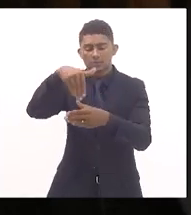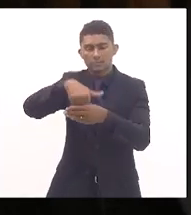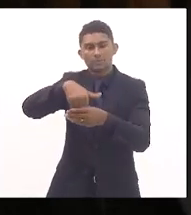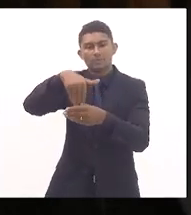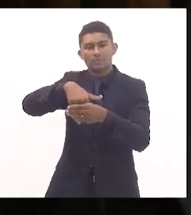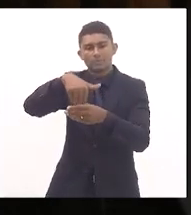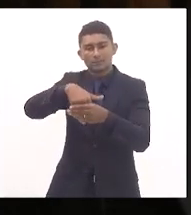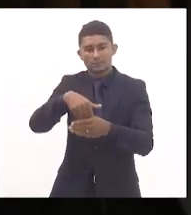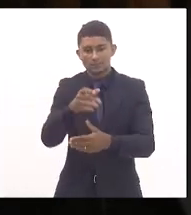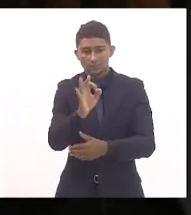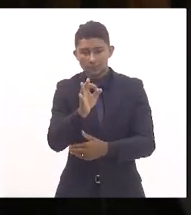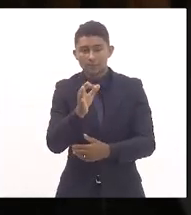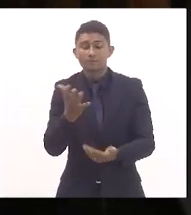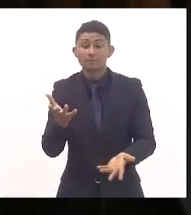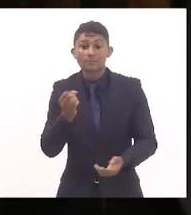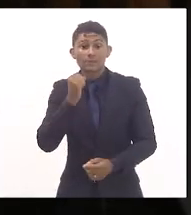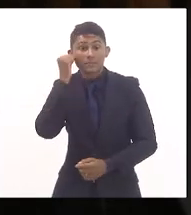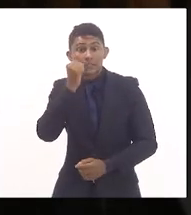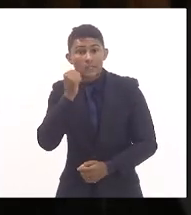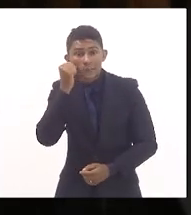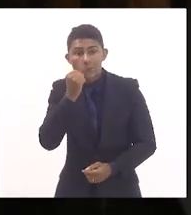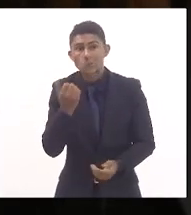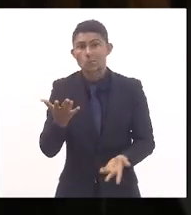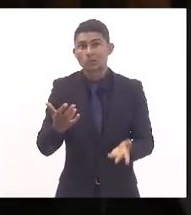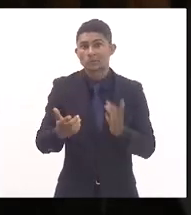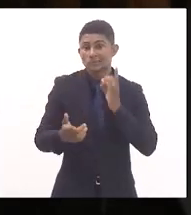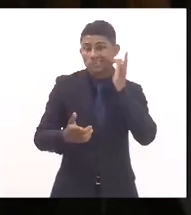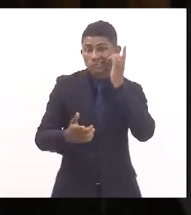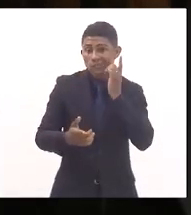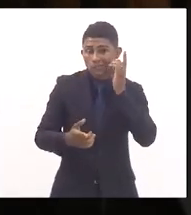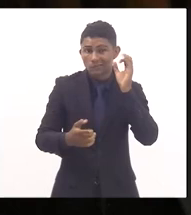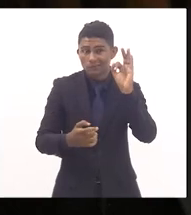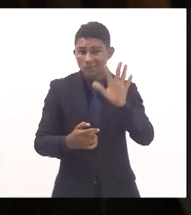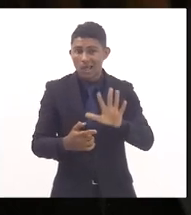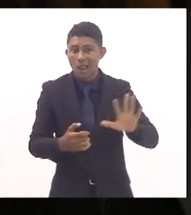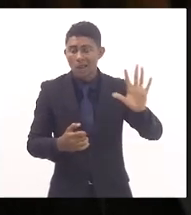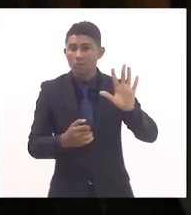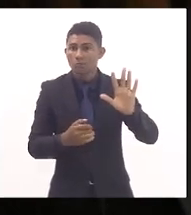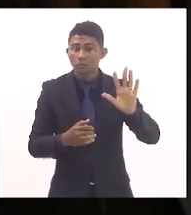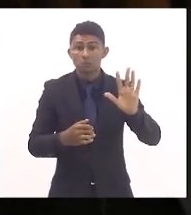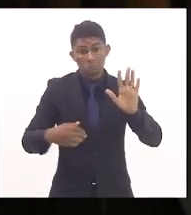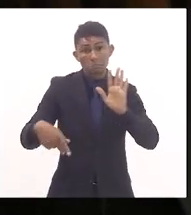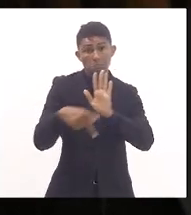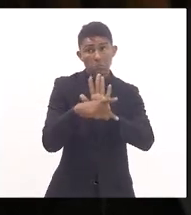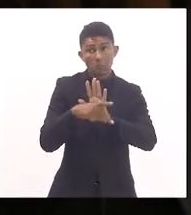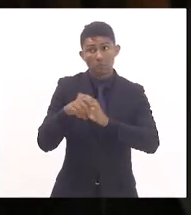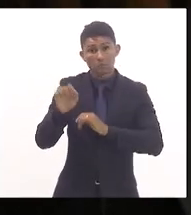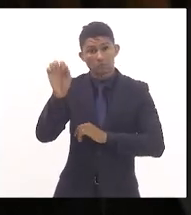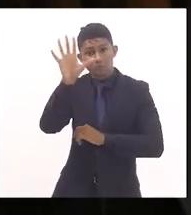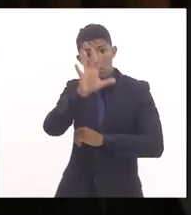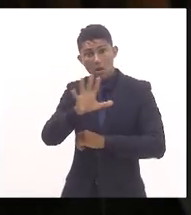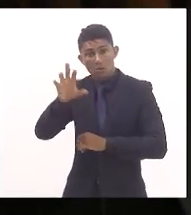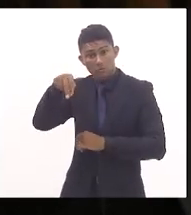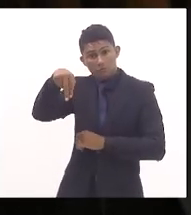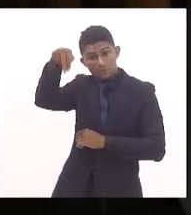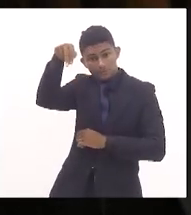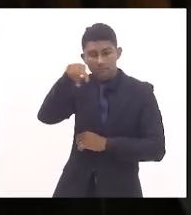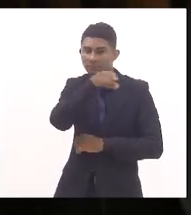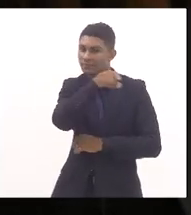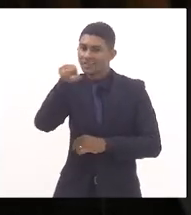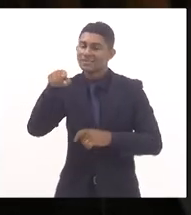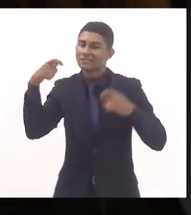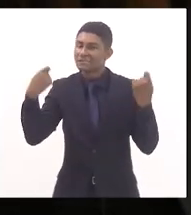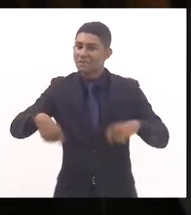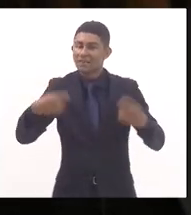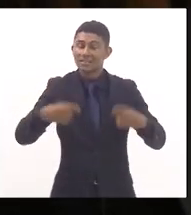hoje senadores e deputados federais do Nordeste muito deles tem que retornar suas bases para nessas atividades